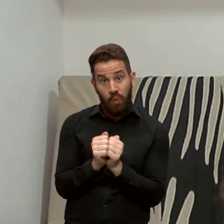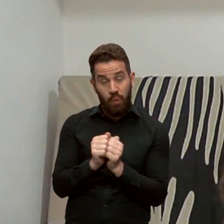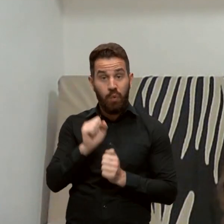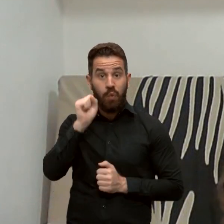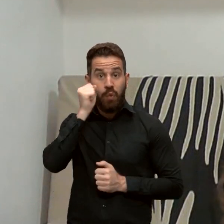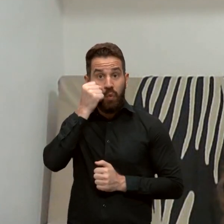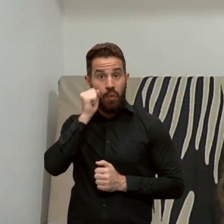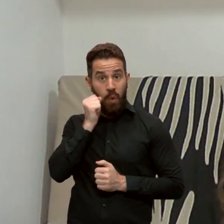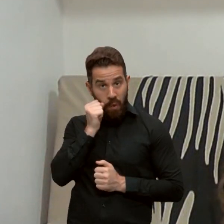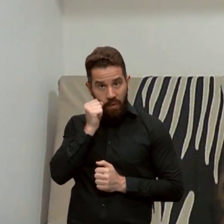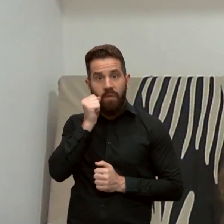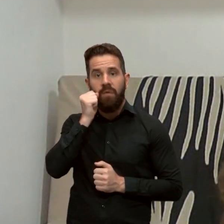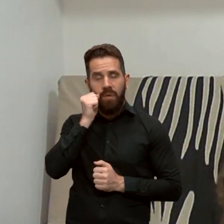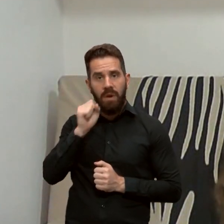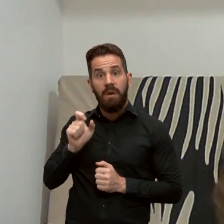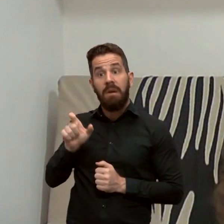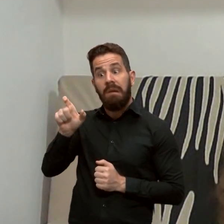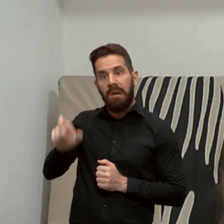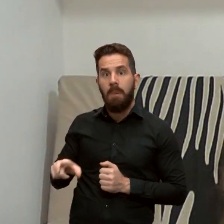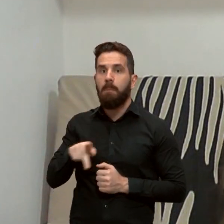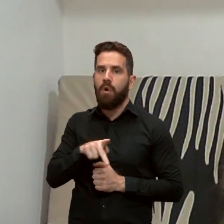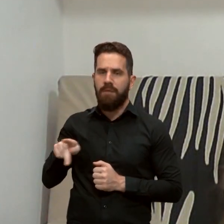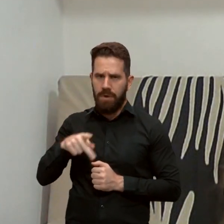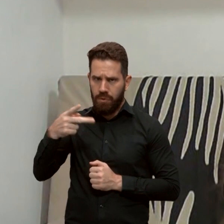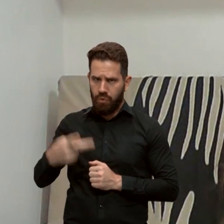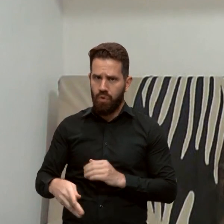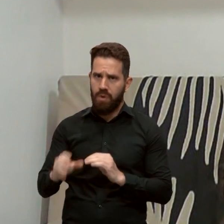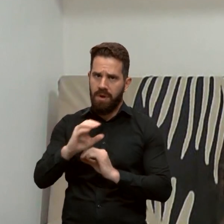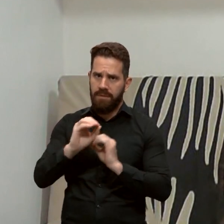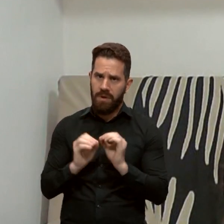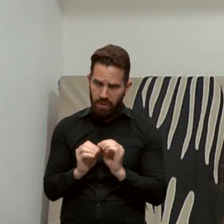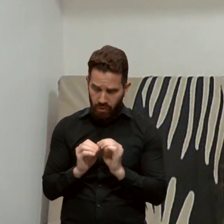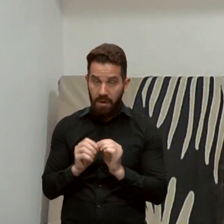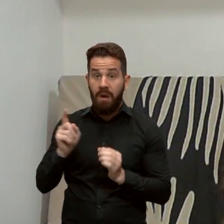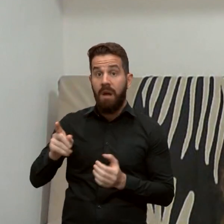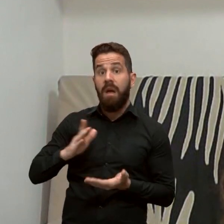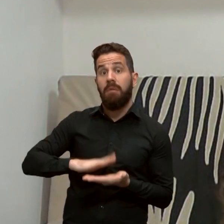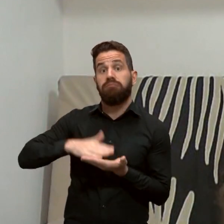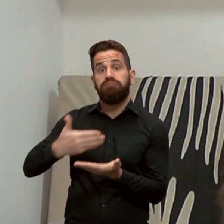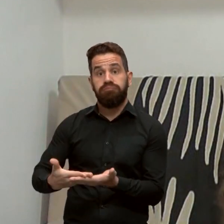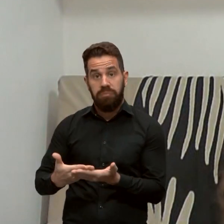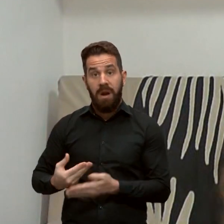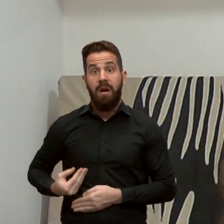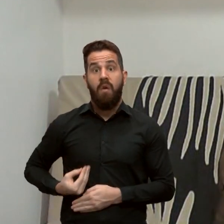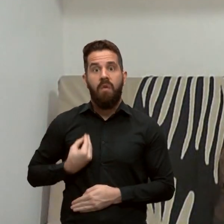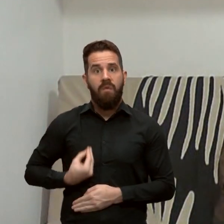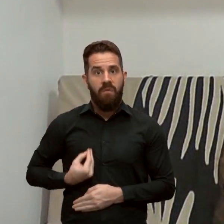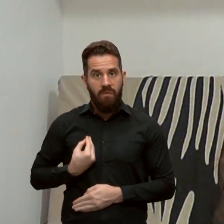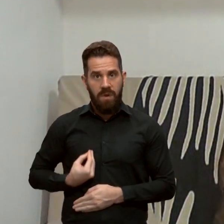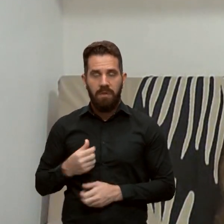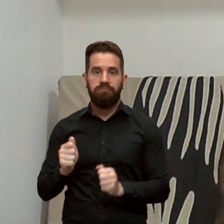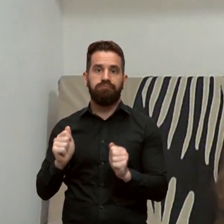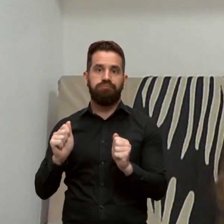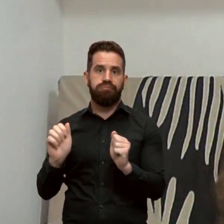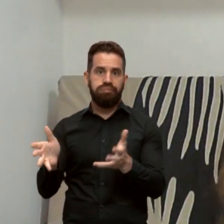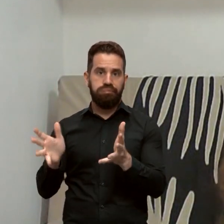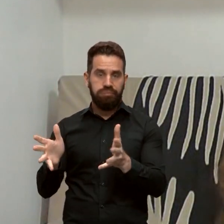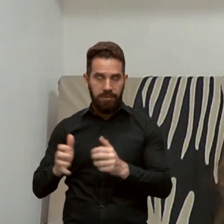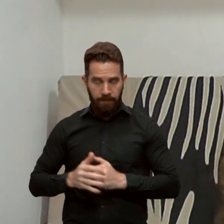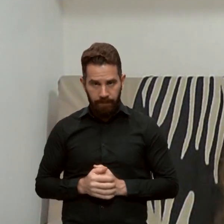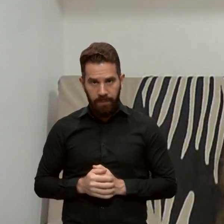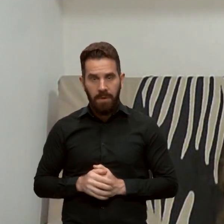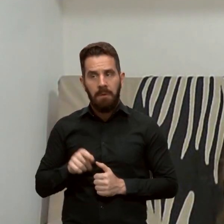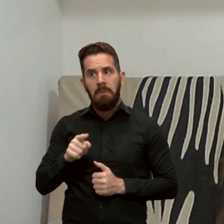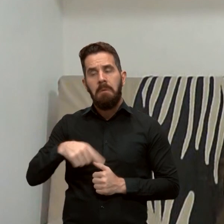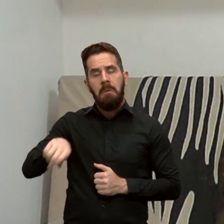que para traduzir ao vivo, né, as lives para Libras. E aí, a partir disso, surgiu